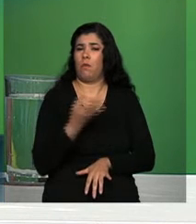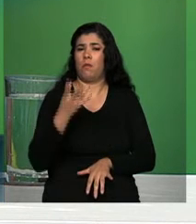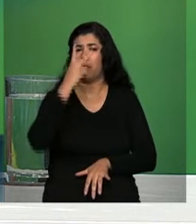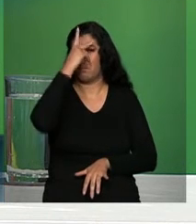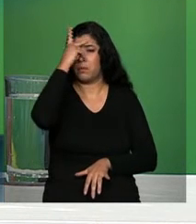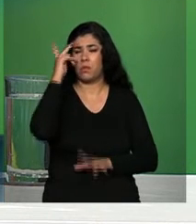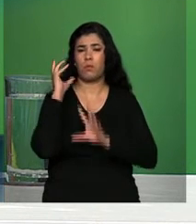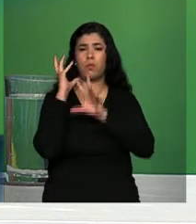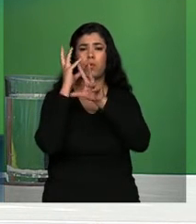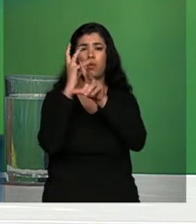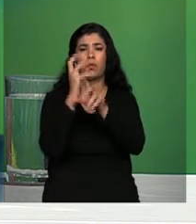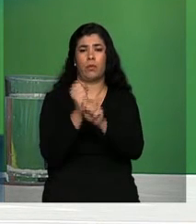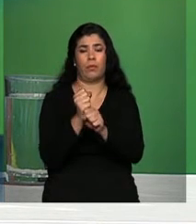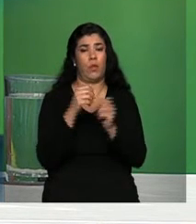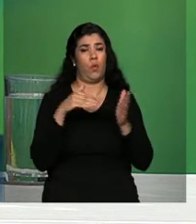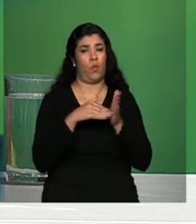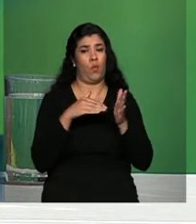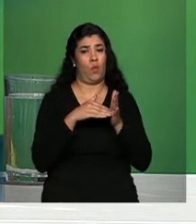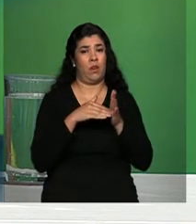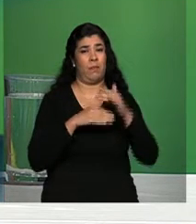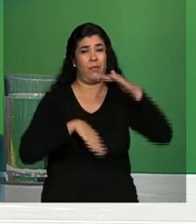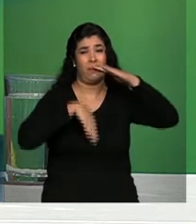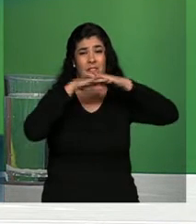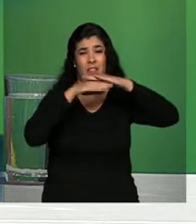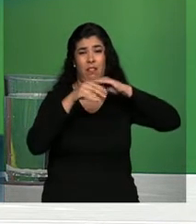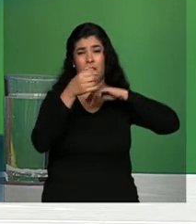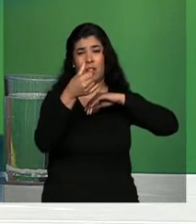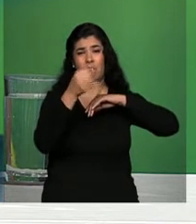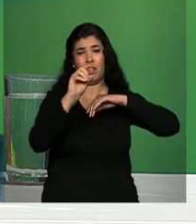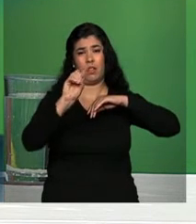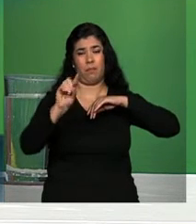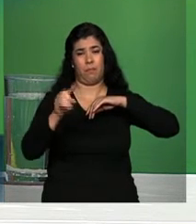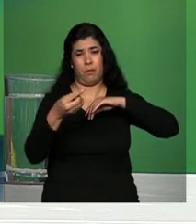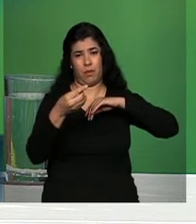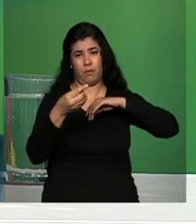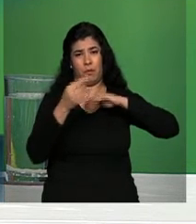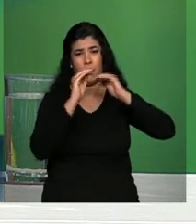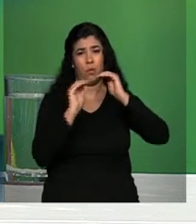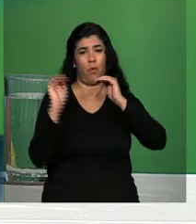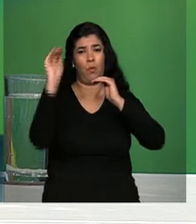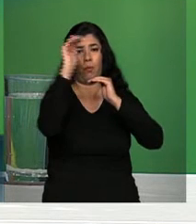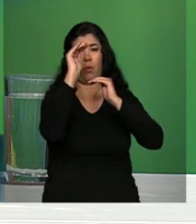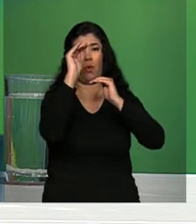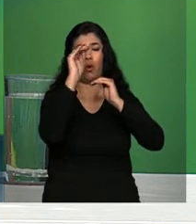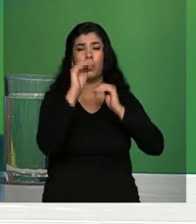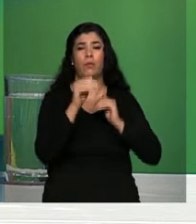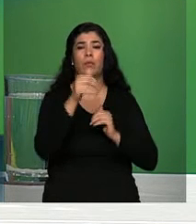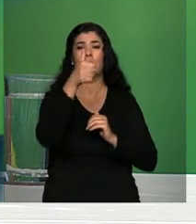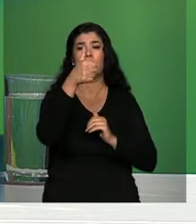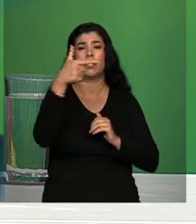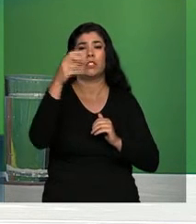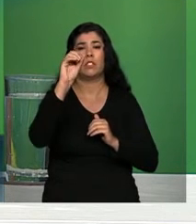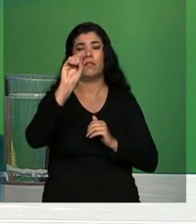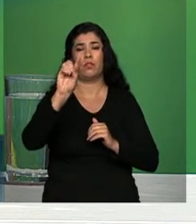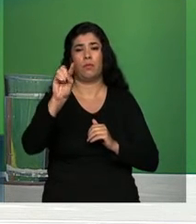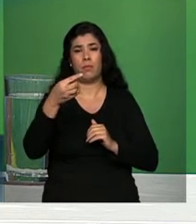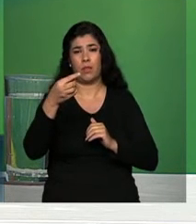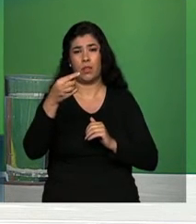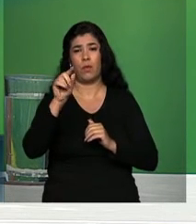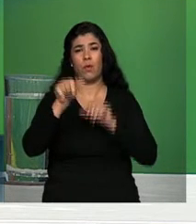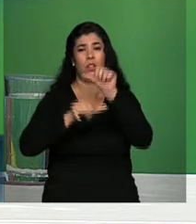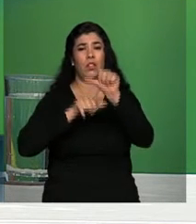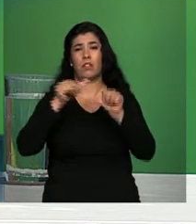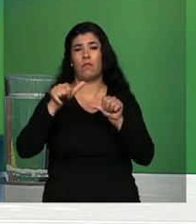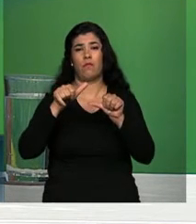Se ele vai até 60 mil, a próxima etapa é os 120 que estaria dentro da transformação de